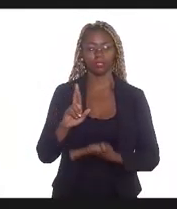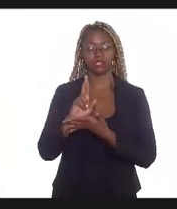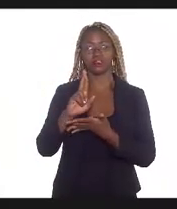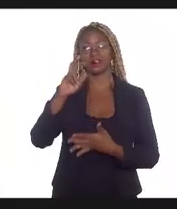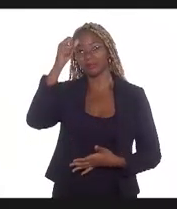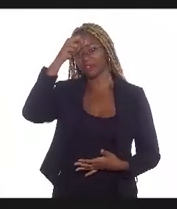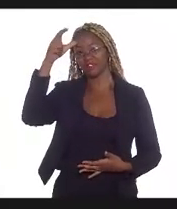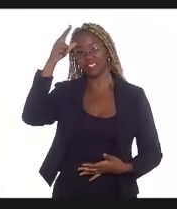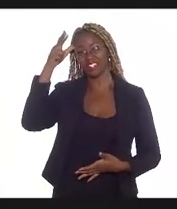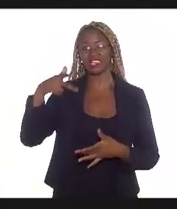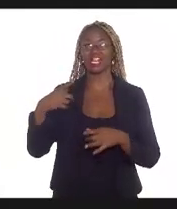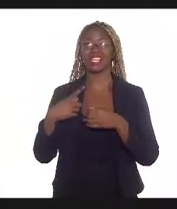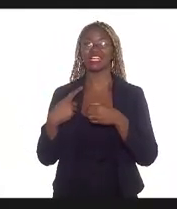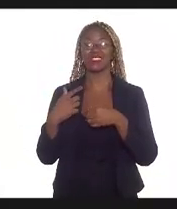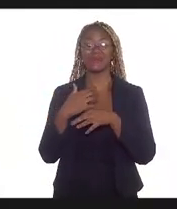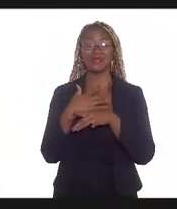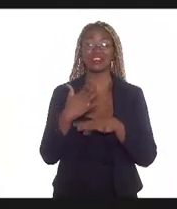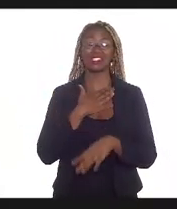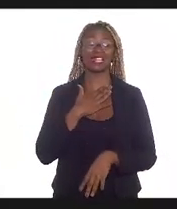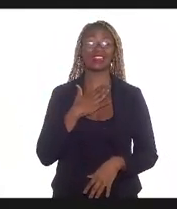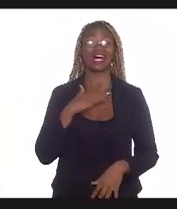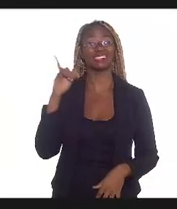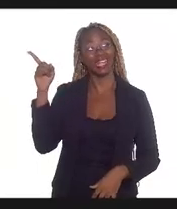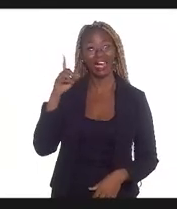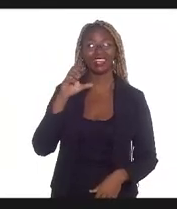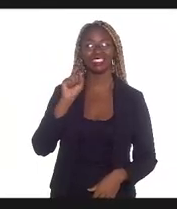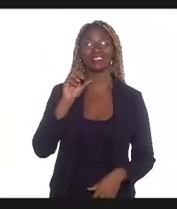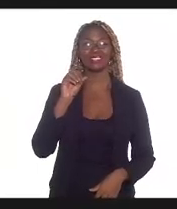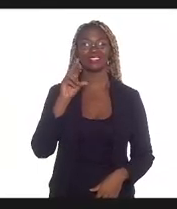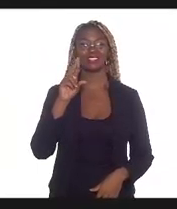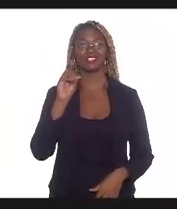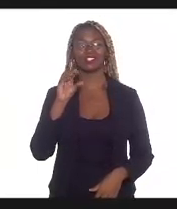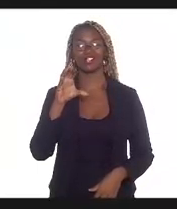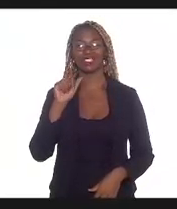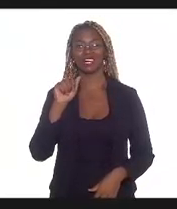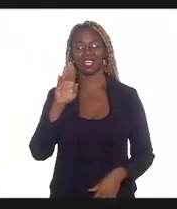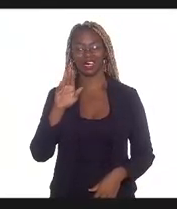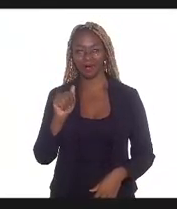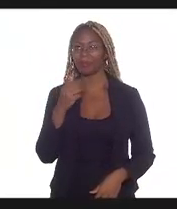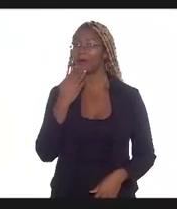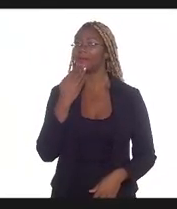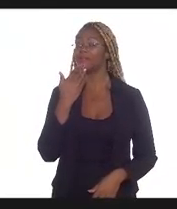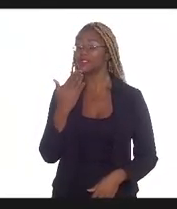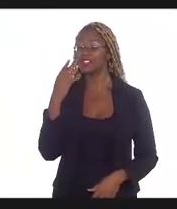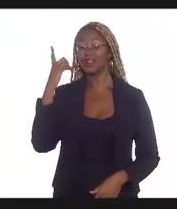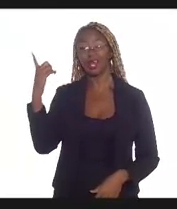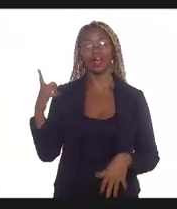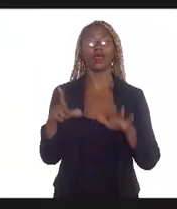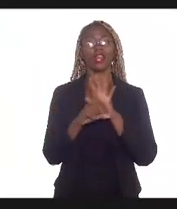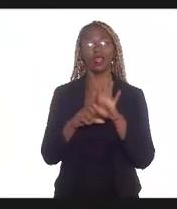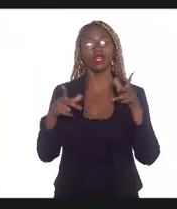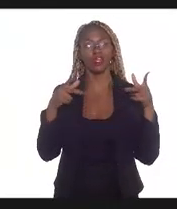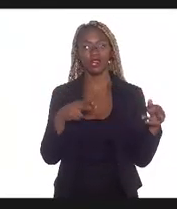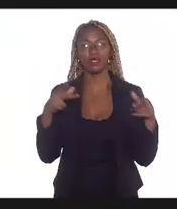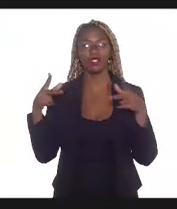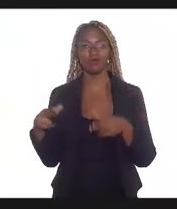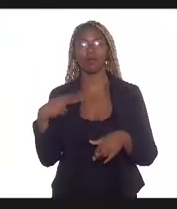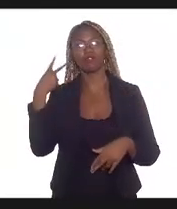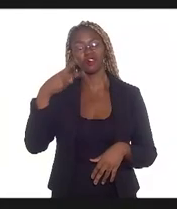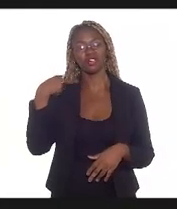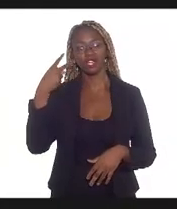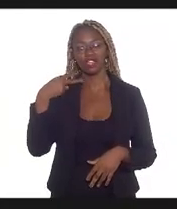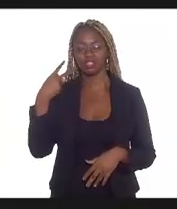cidade natal, de Sorocaba, pedindo que lá fizessem a mesma lei pelos vereadores, e eu